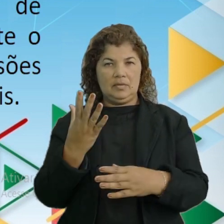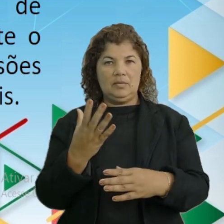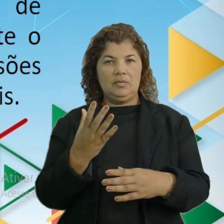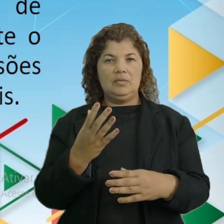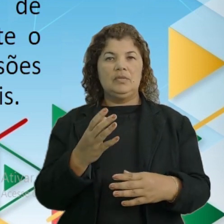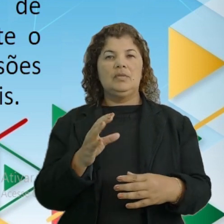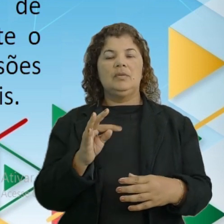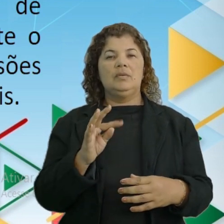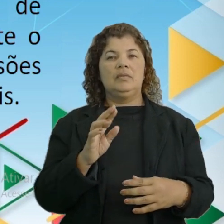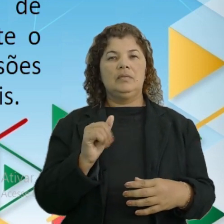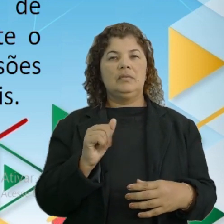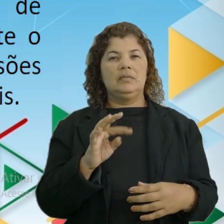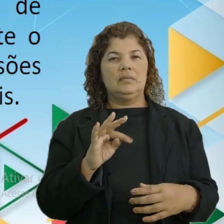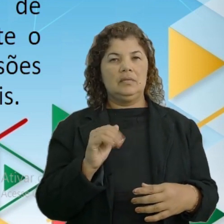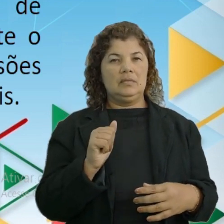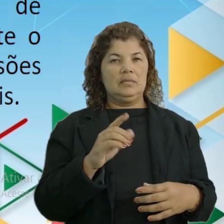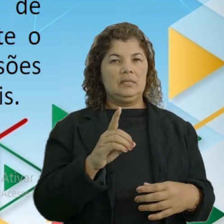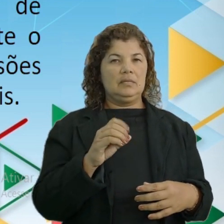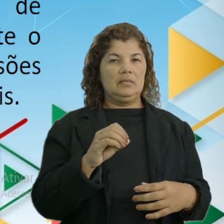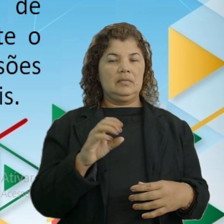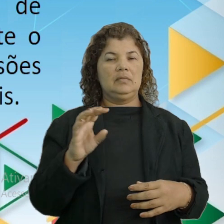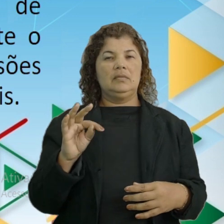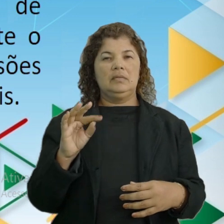de Tordesilhas de